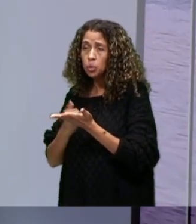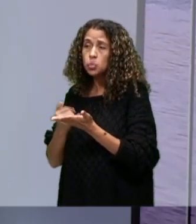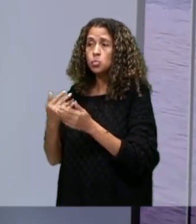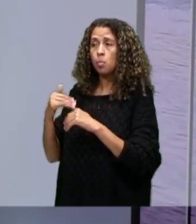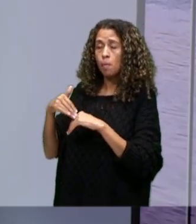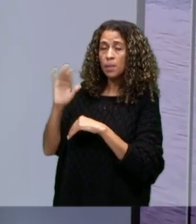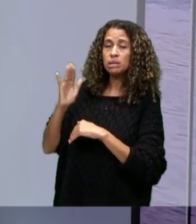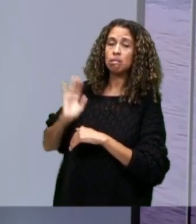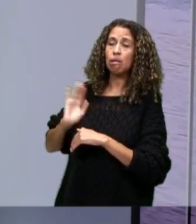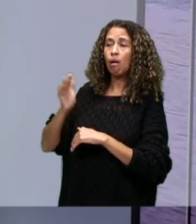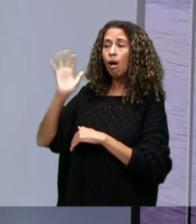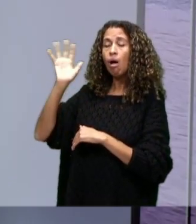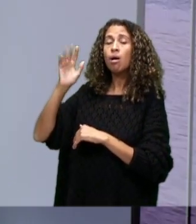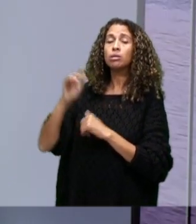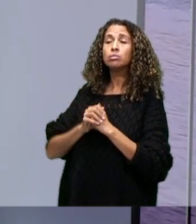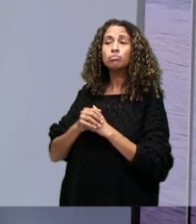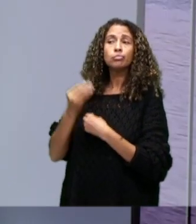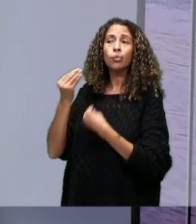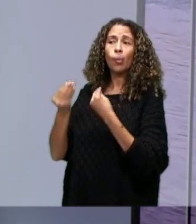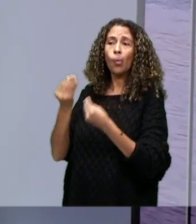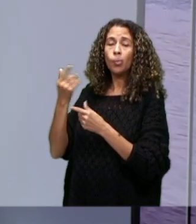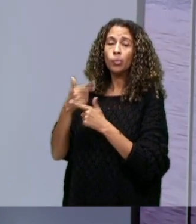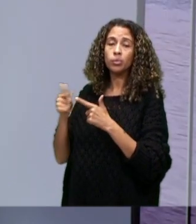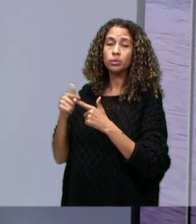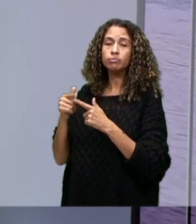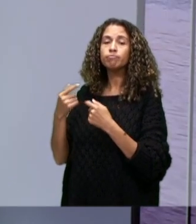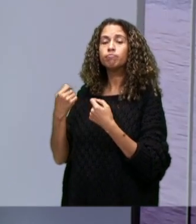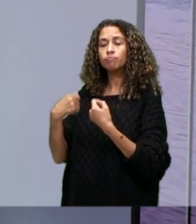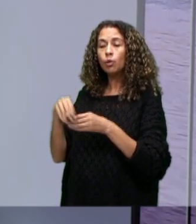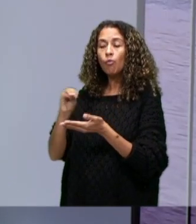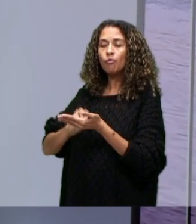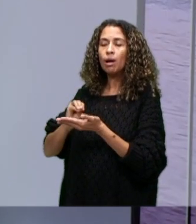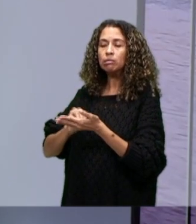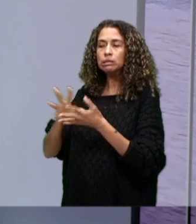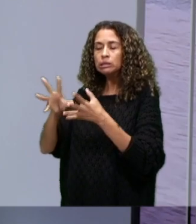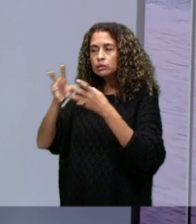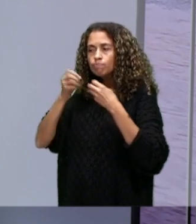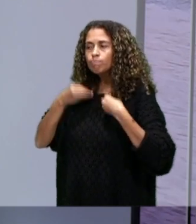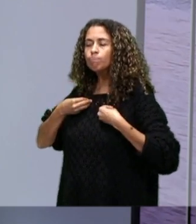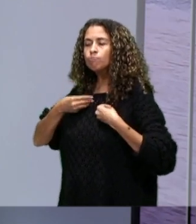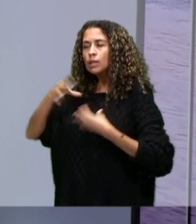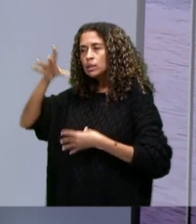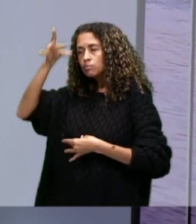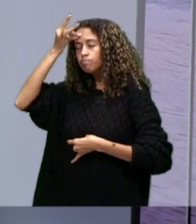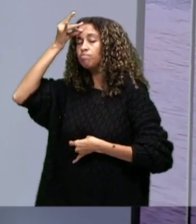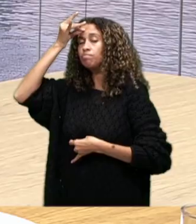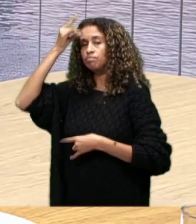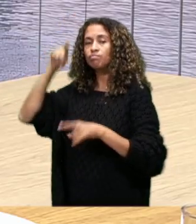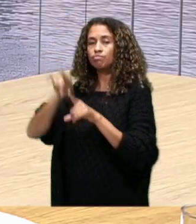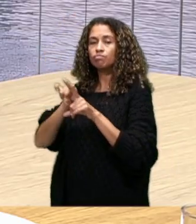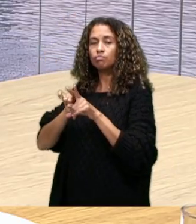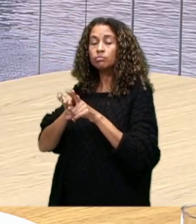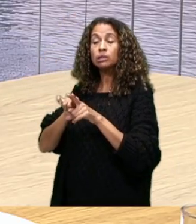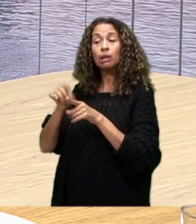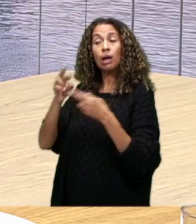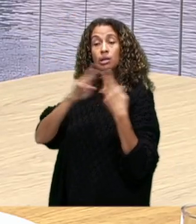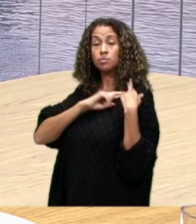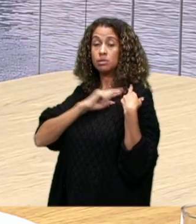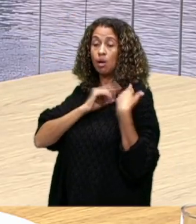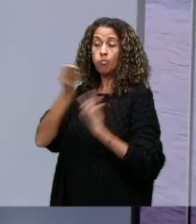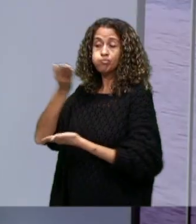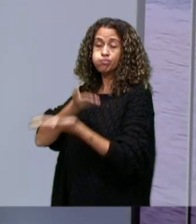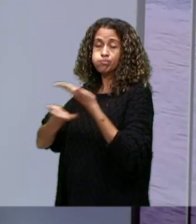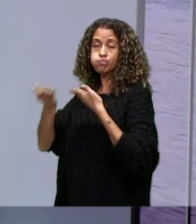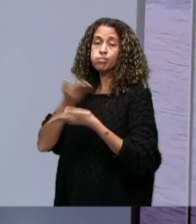aterro mais rápido. Então, eu acho que esse pertencimento é bem importante, né? E lembrar da responsabilidade compartilhada, que é